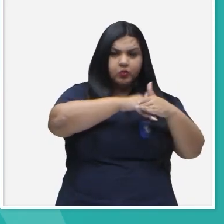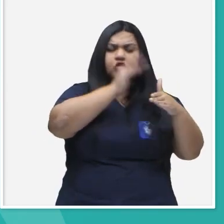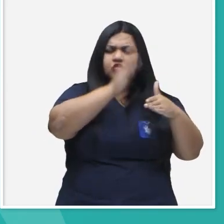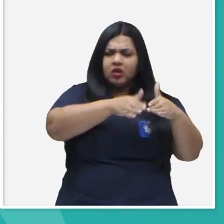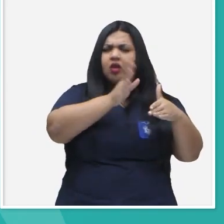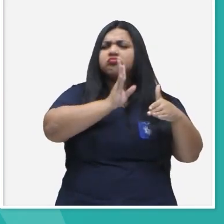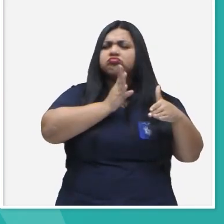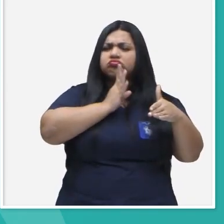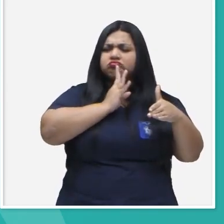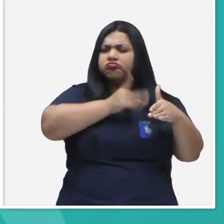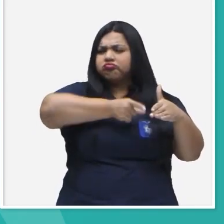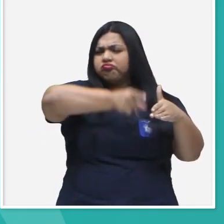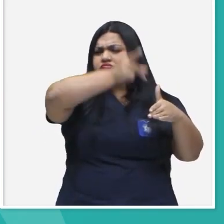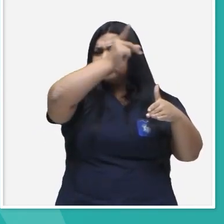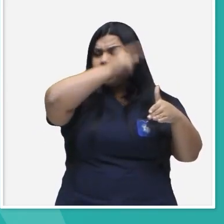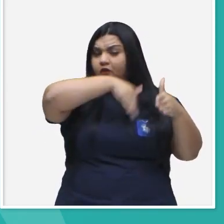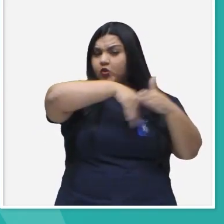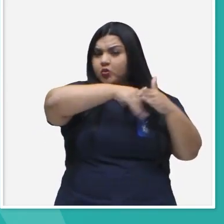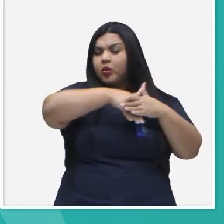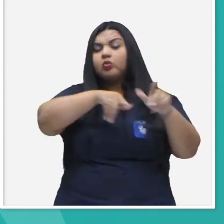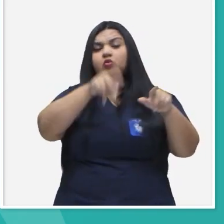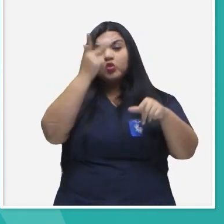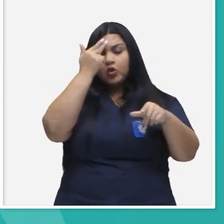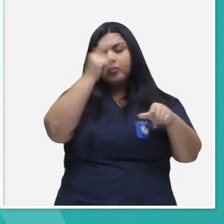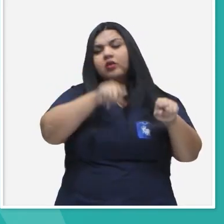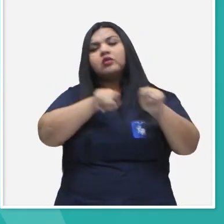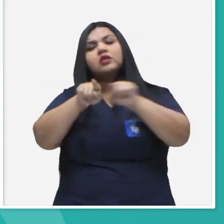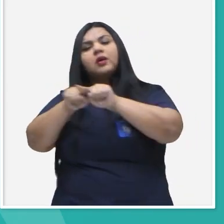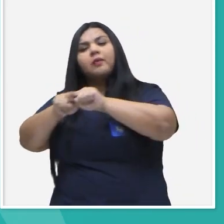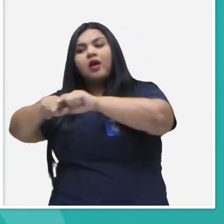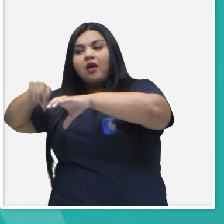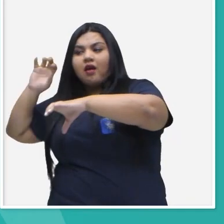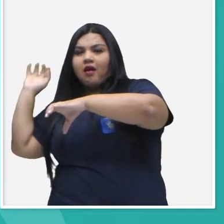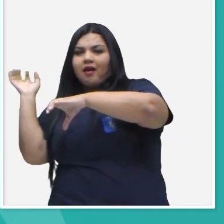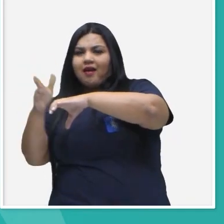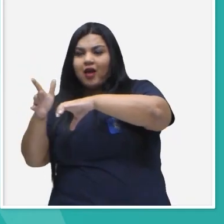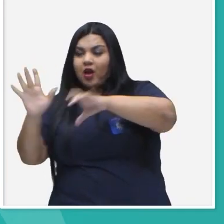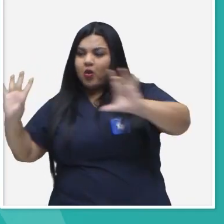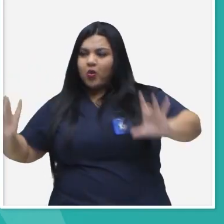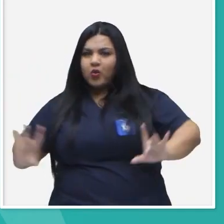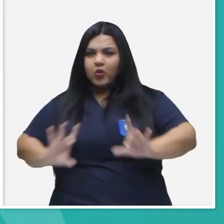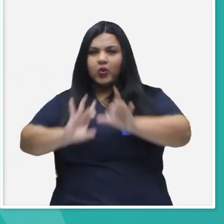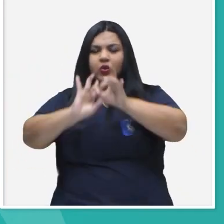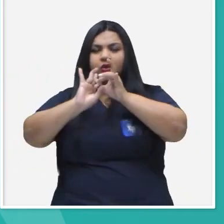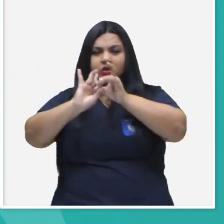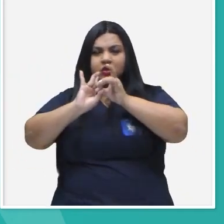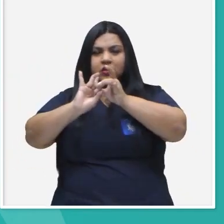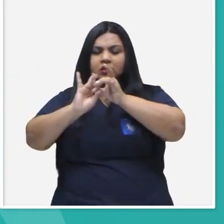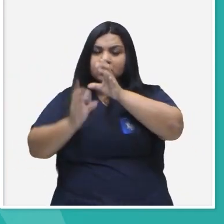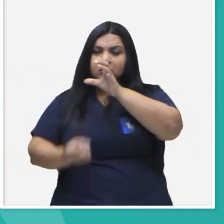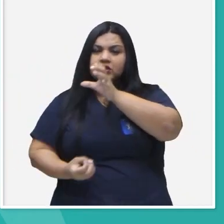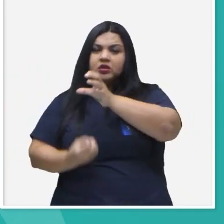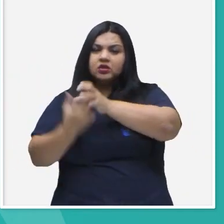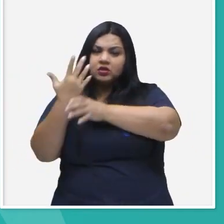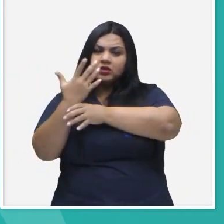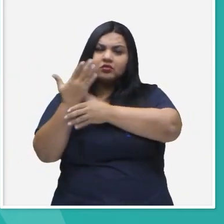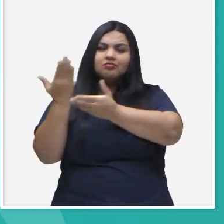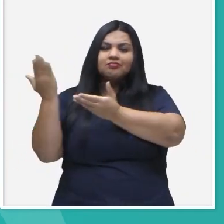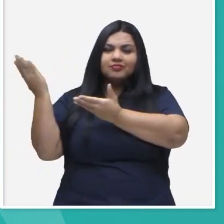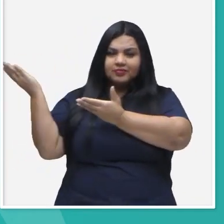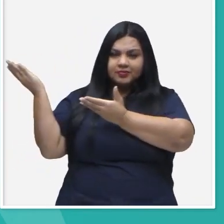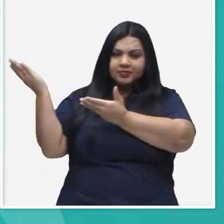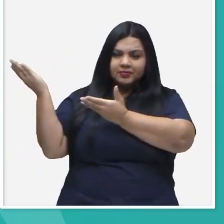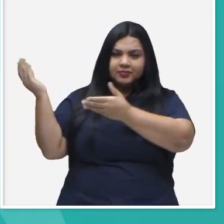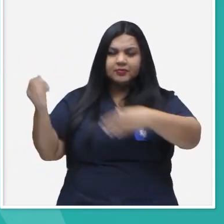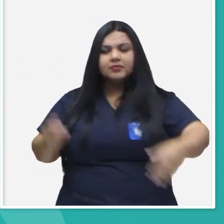muito conhecido naquele tempo, e também o rugby. Uniram esses dois, né, que deu origem ao